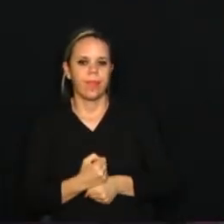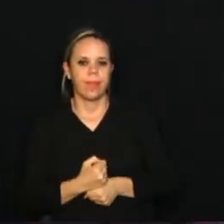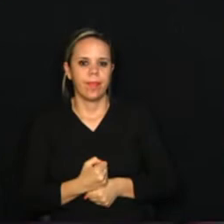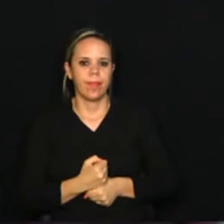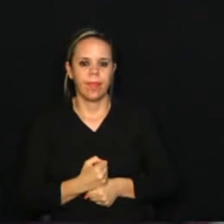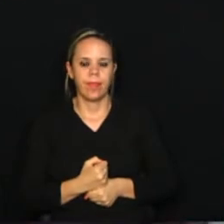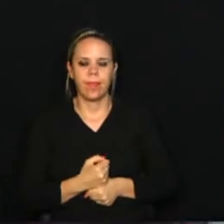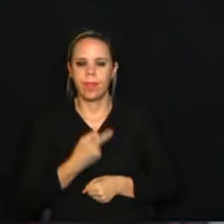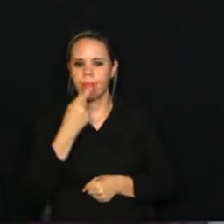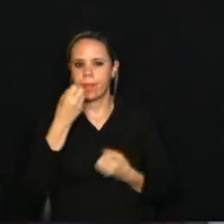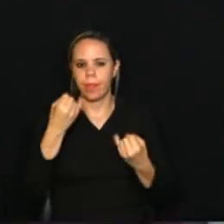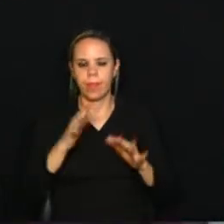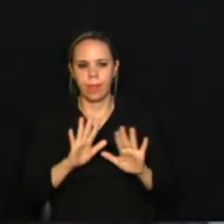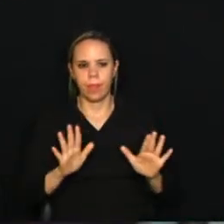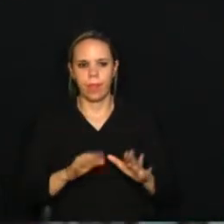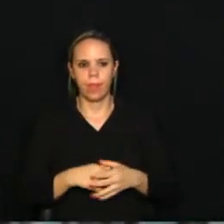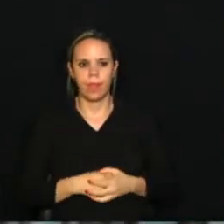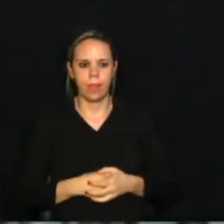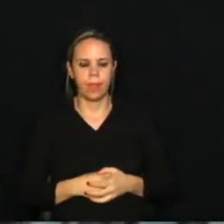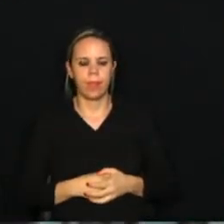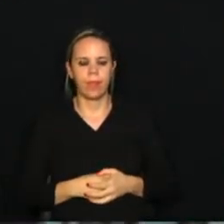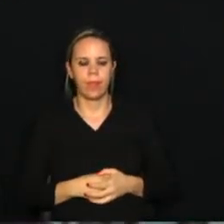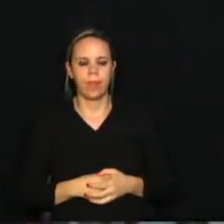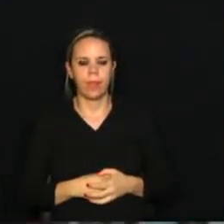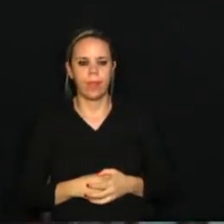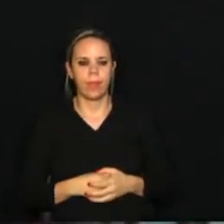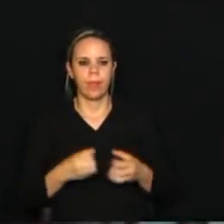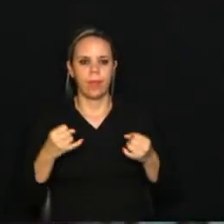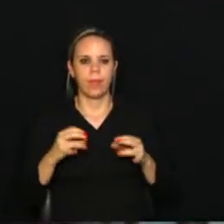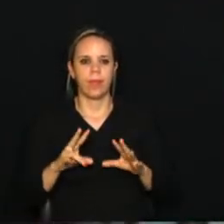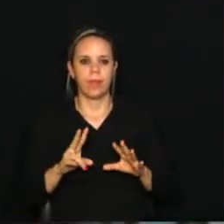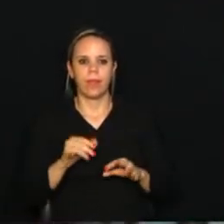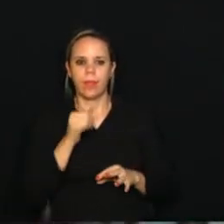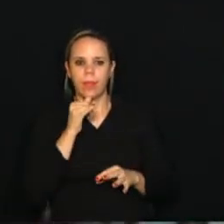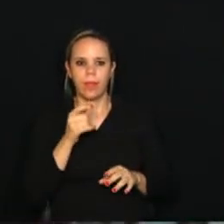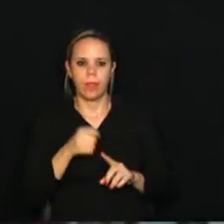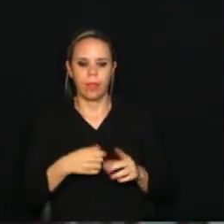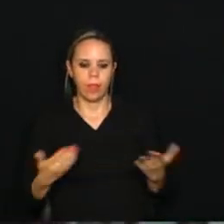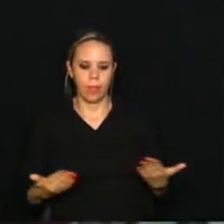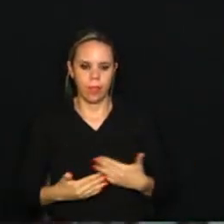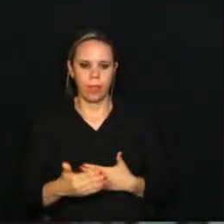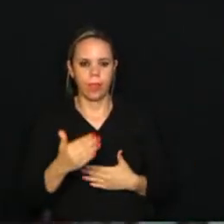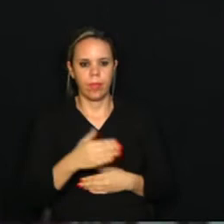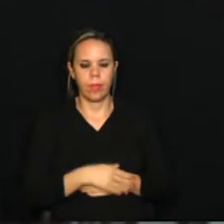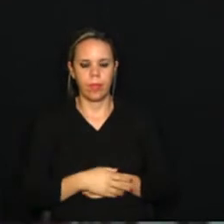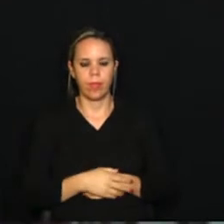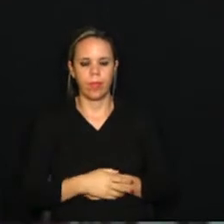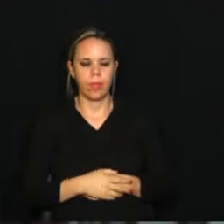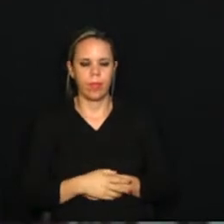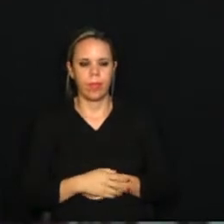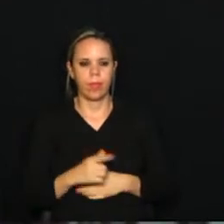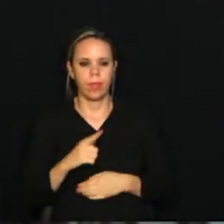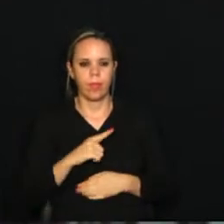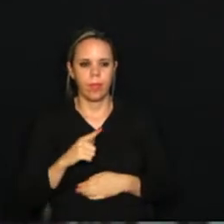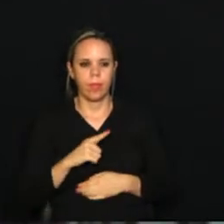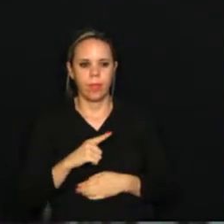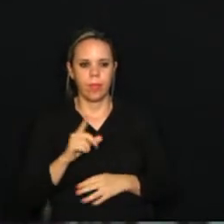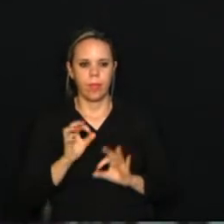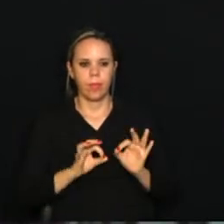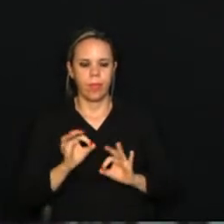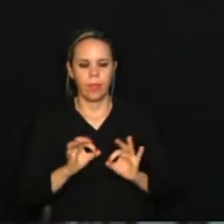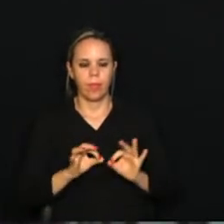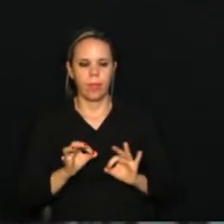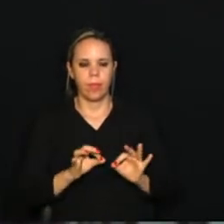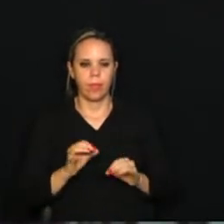me referindo a essas. Estou me referindo a partir de agora, nós temos um planejamento